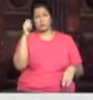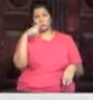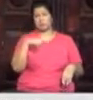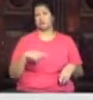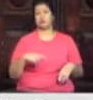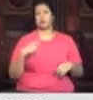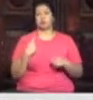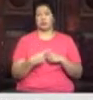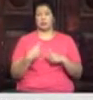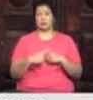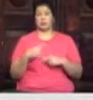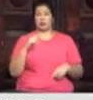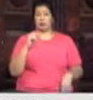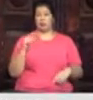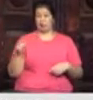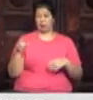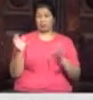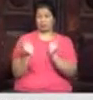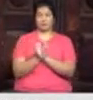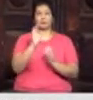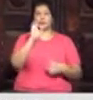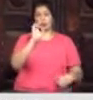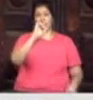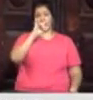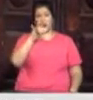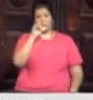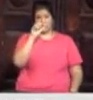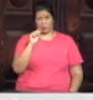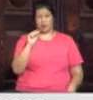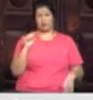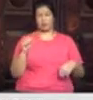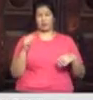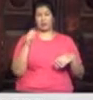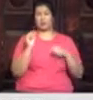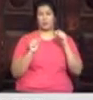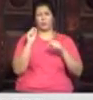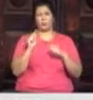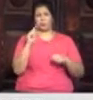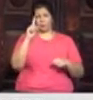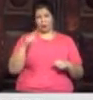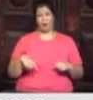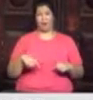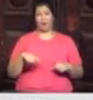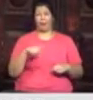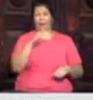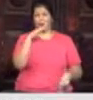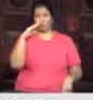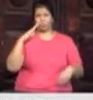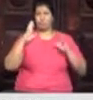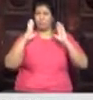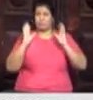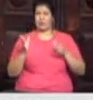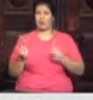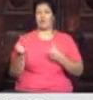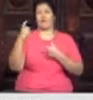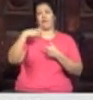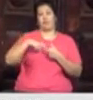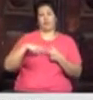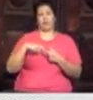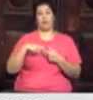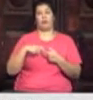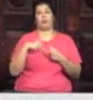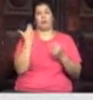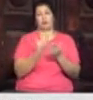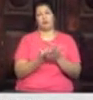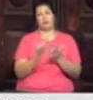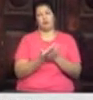responsabilidade na EJA, e a EJA já representa um desafio maior, porque são estudantes que decidem voltar adultos aos bancos escolares,